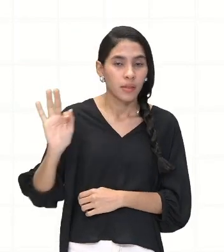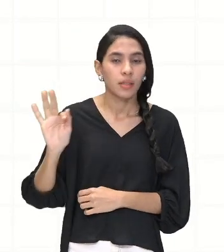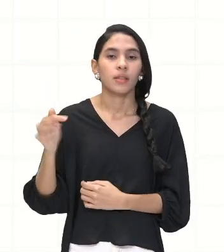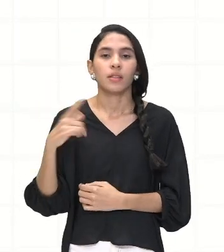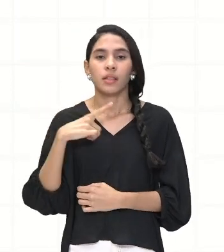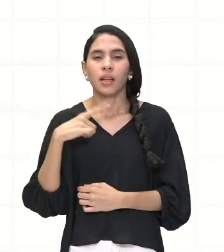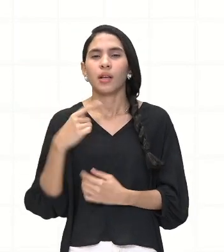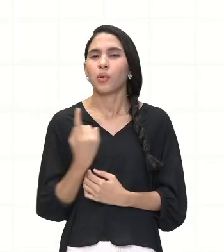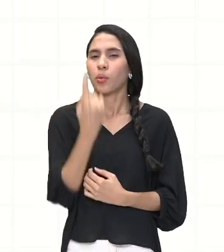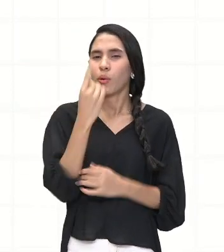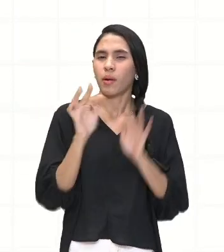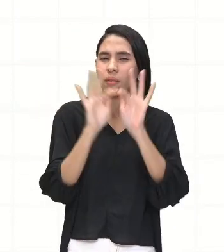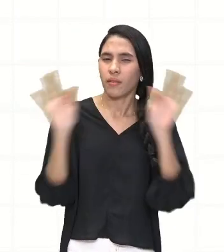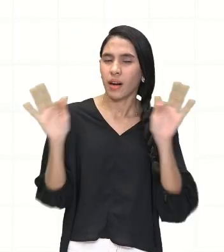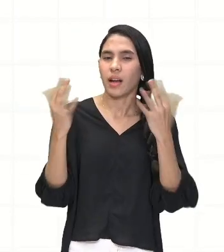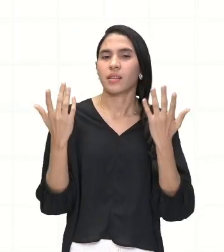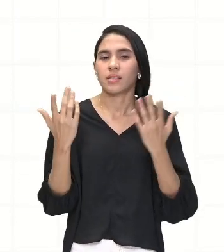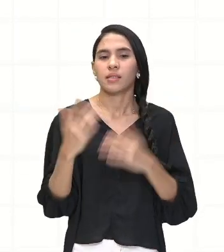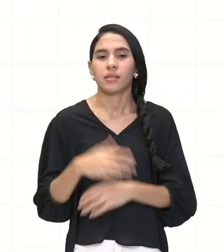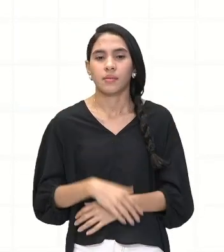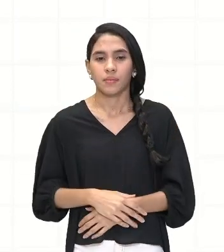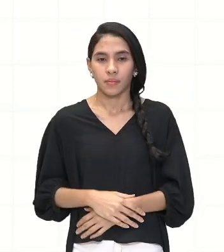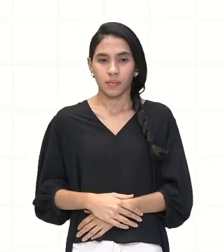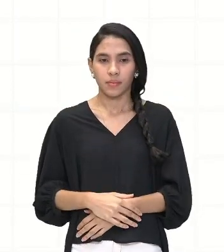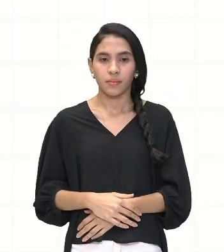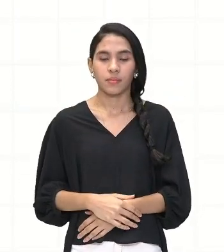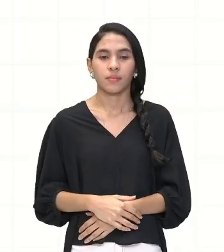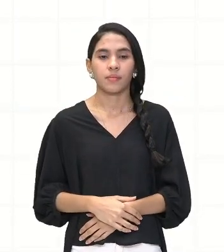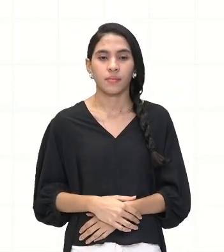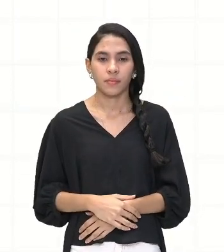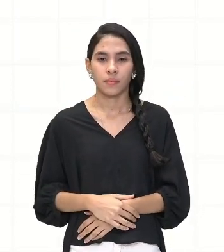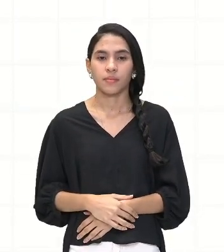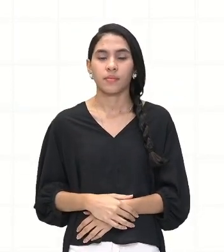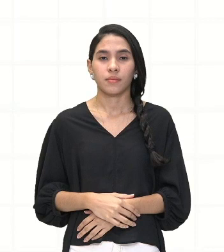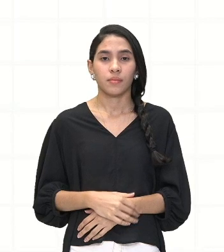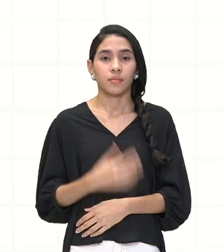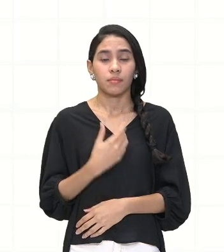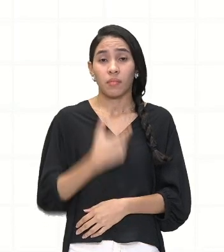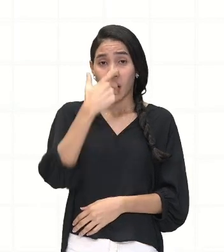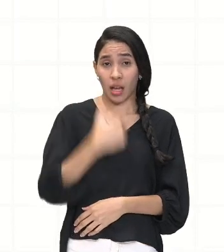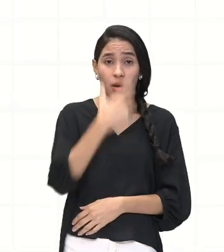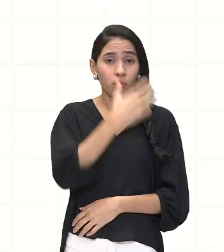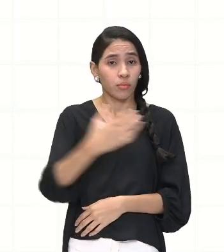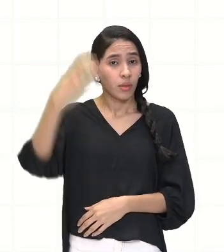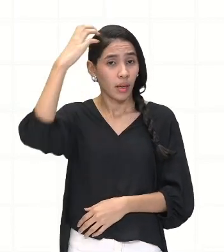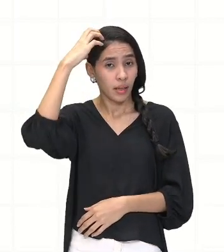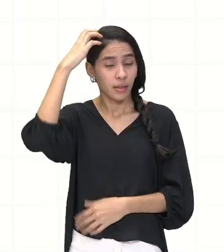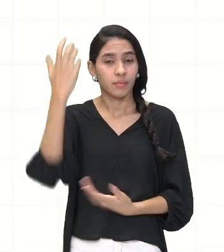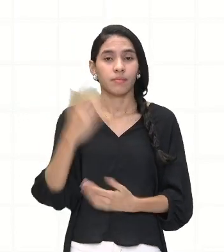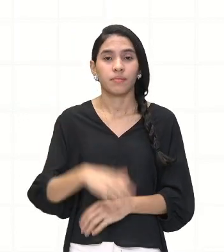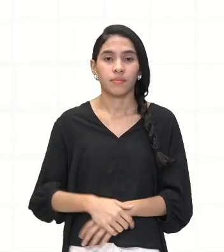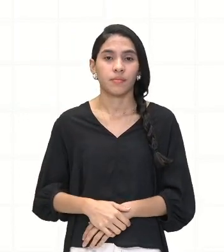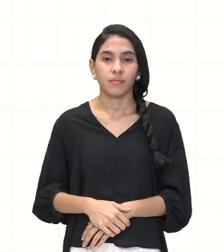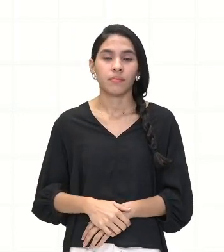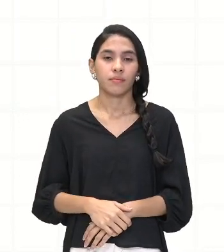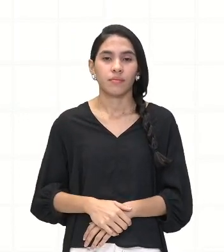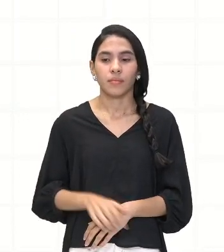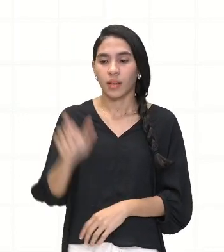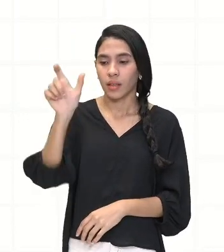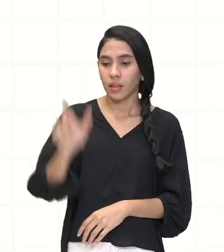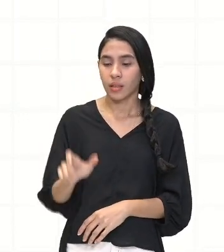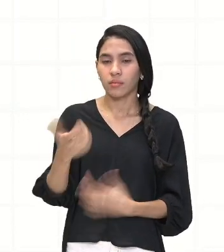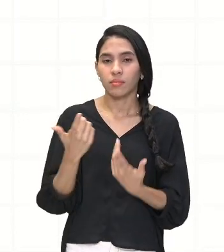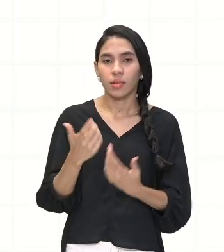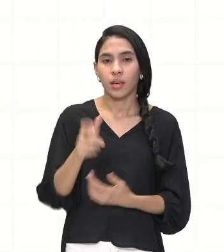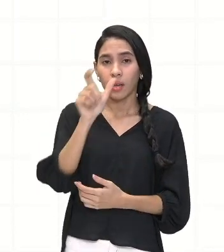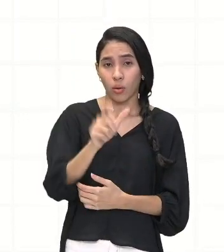uma frase que é cunhada a ele, né? L'état c'est moi. O rei sou eu, ele se dizia assim, ele era o Estado,